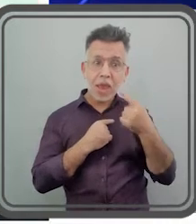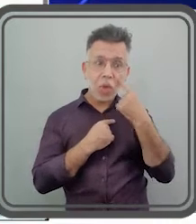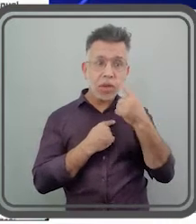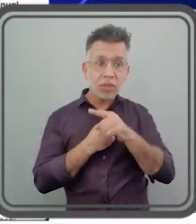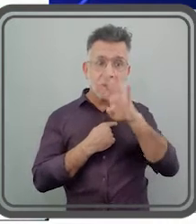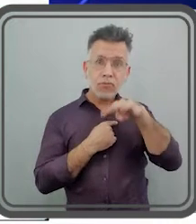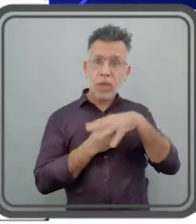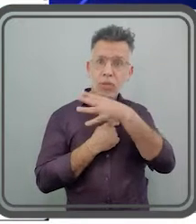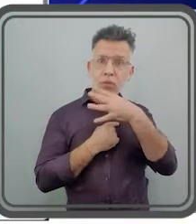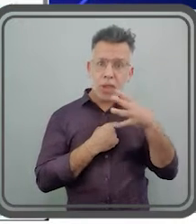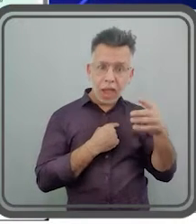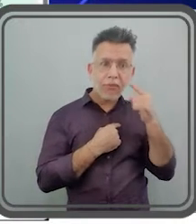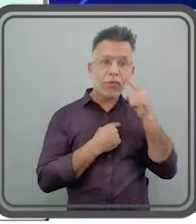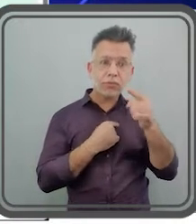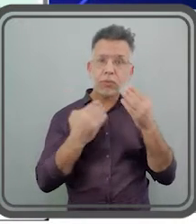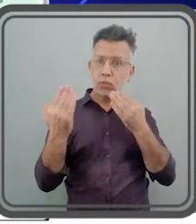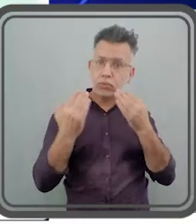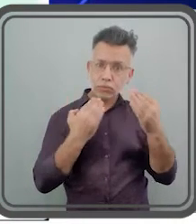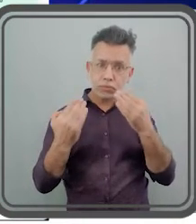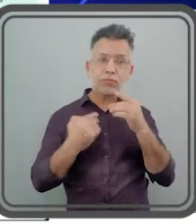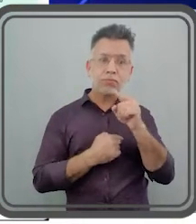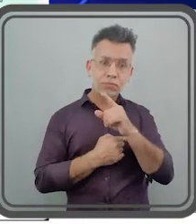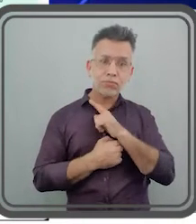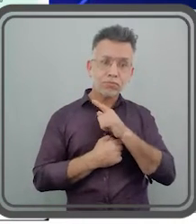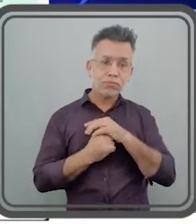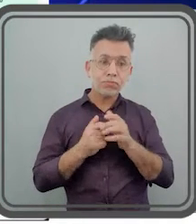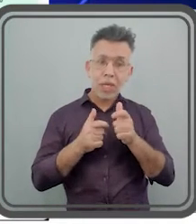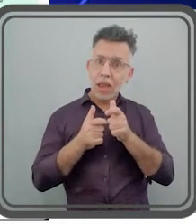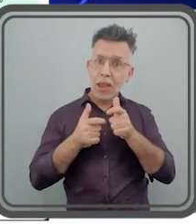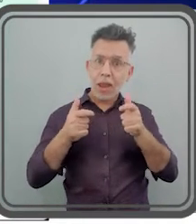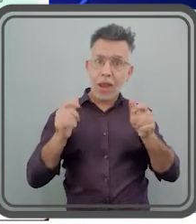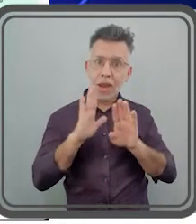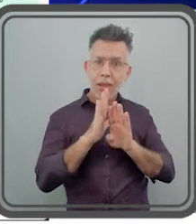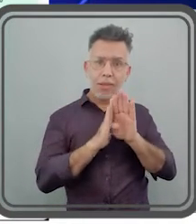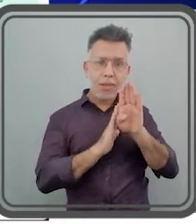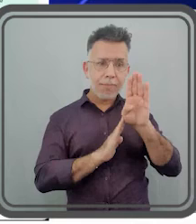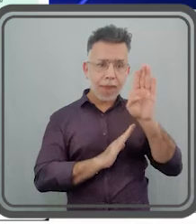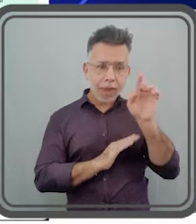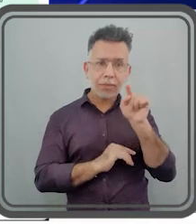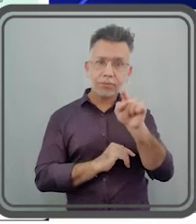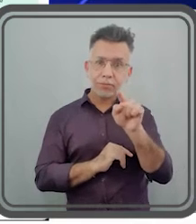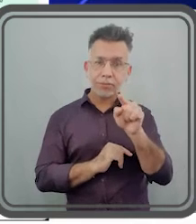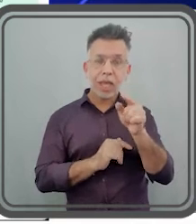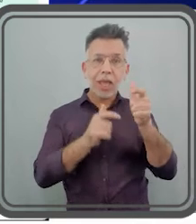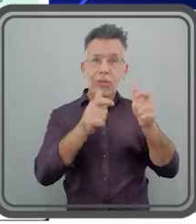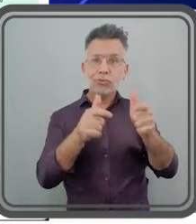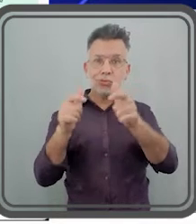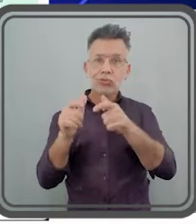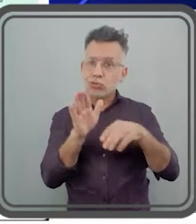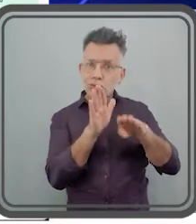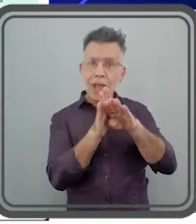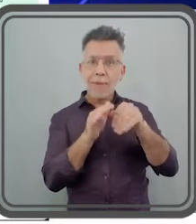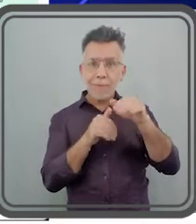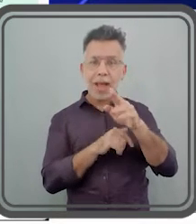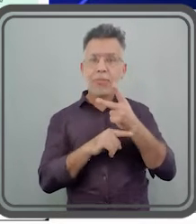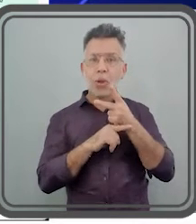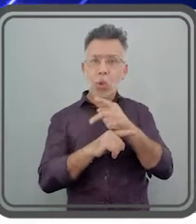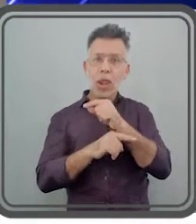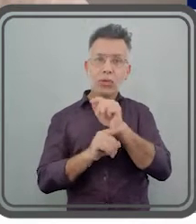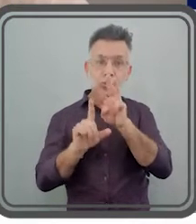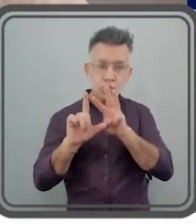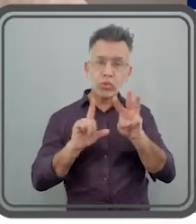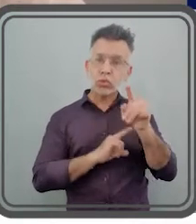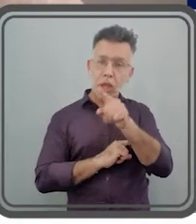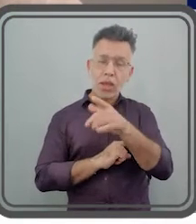o que a gente vê no gráfico nas últimas semanas acabaram tendo uma tendência e crescimento eu desses desses destinos mais buscados no site então